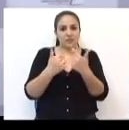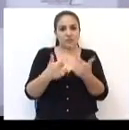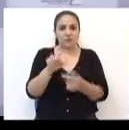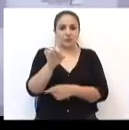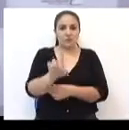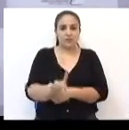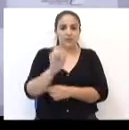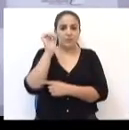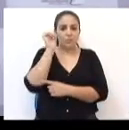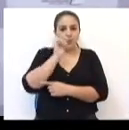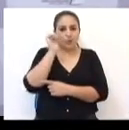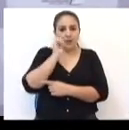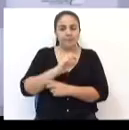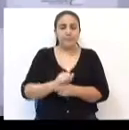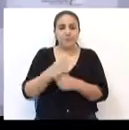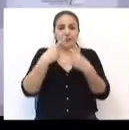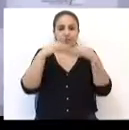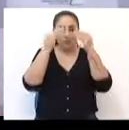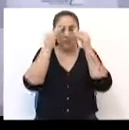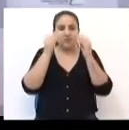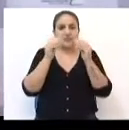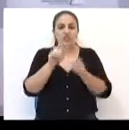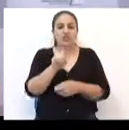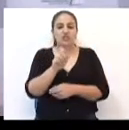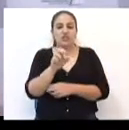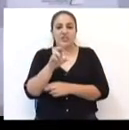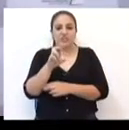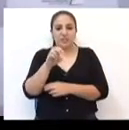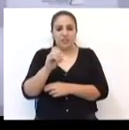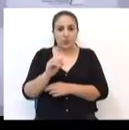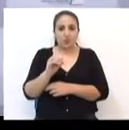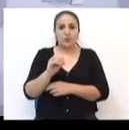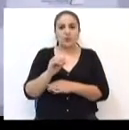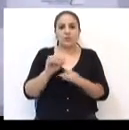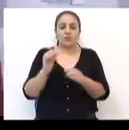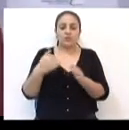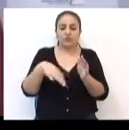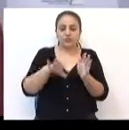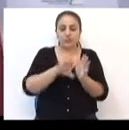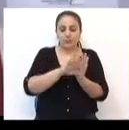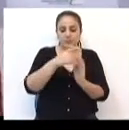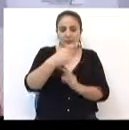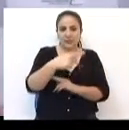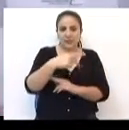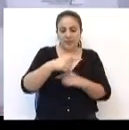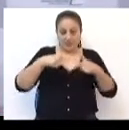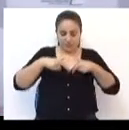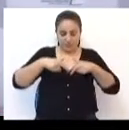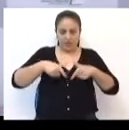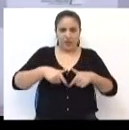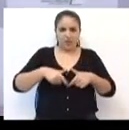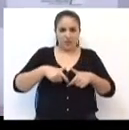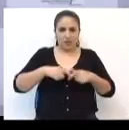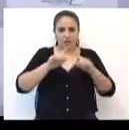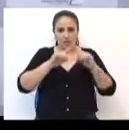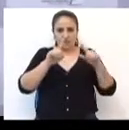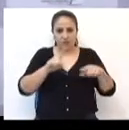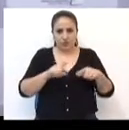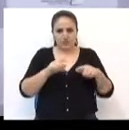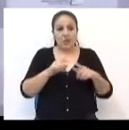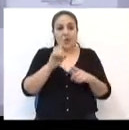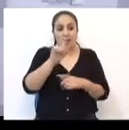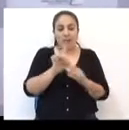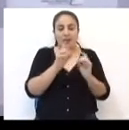linguagem inclusiva de gênero, quando chegamos na casa, os crachazinhos dos funcionários, dos